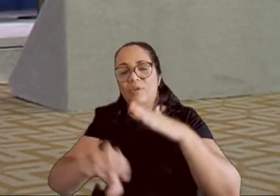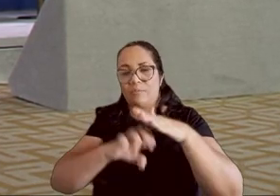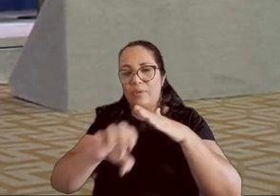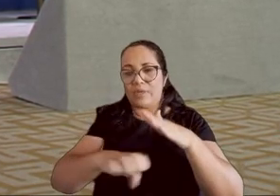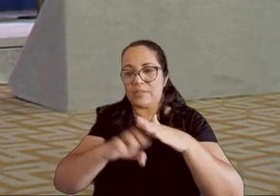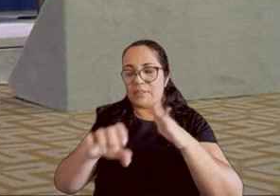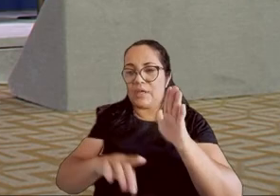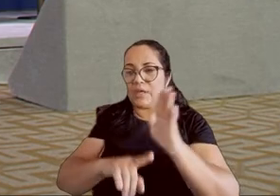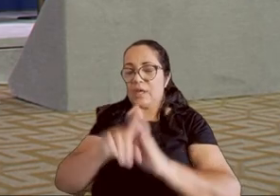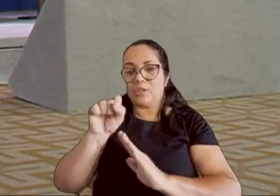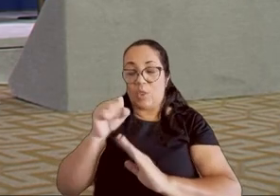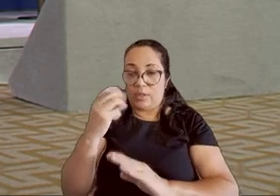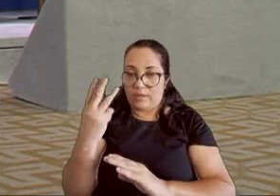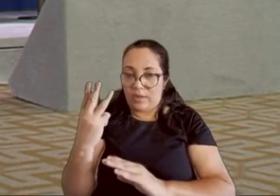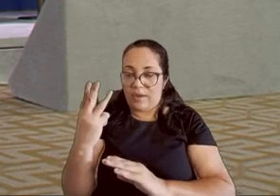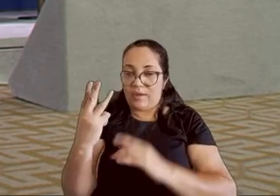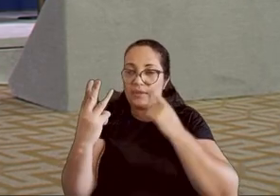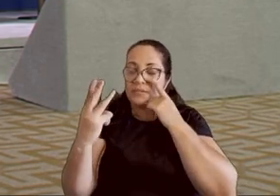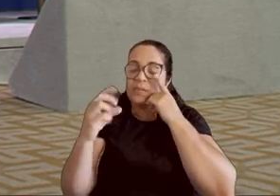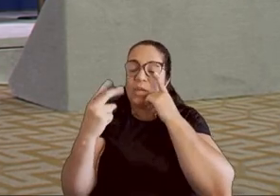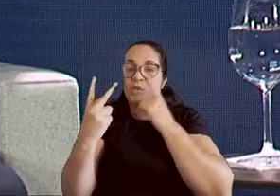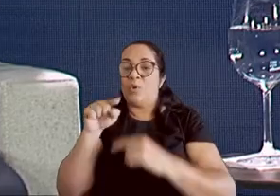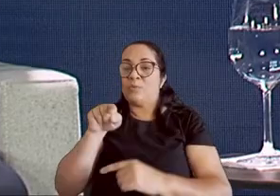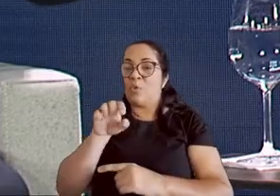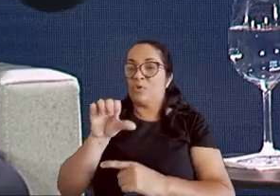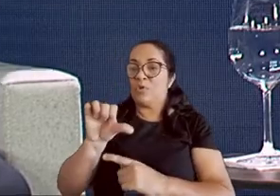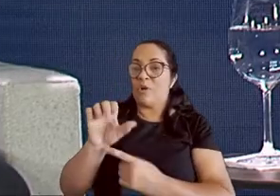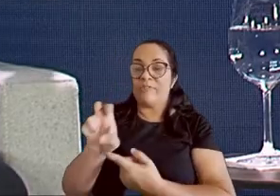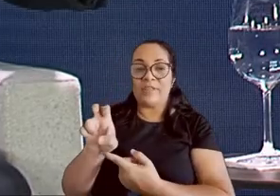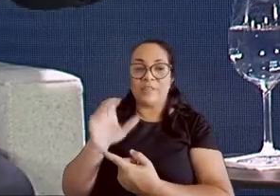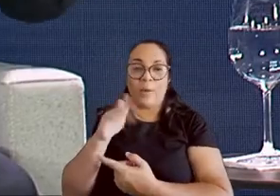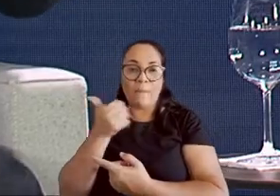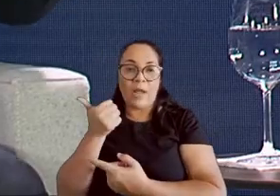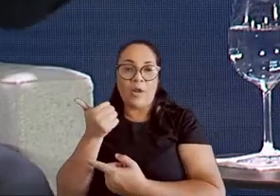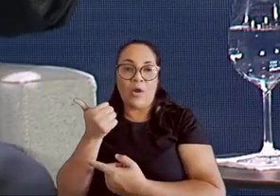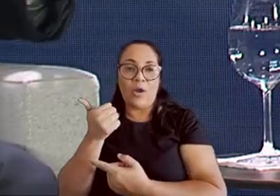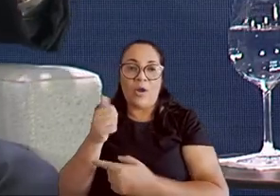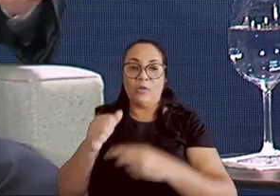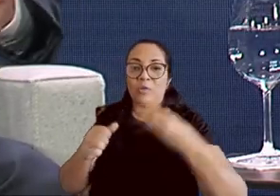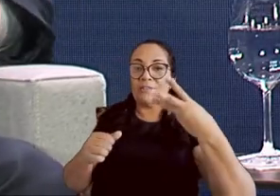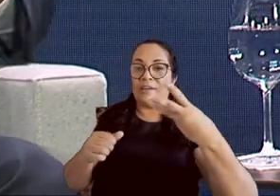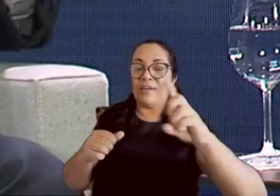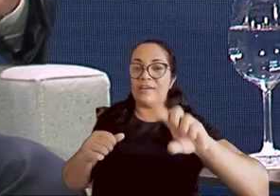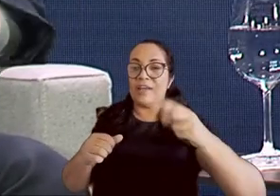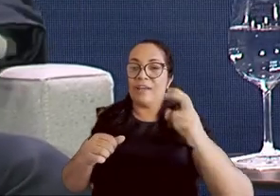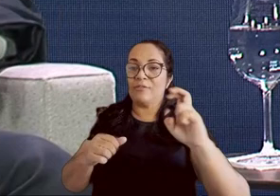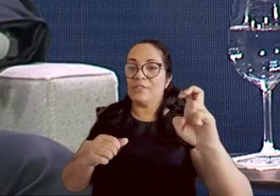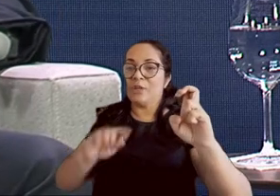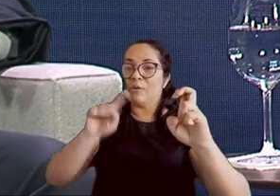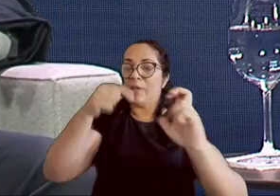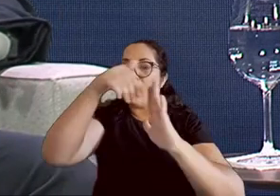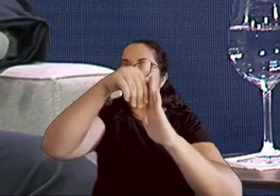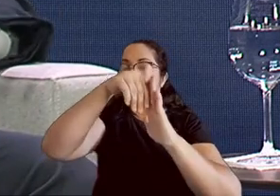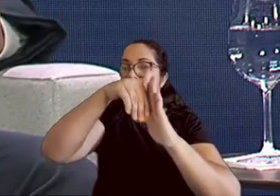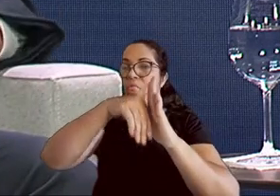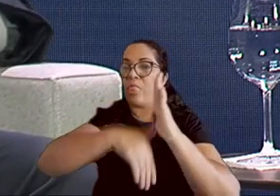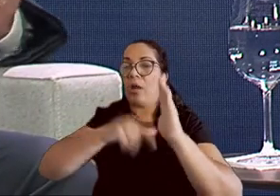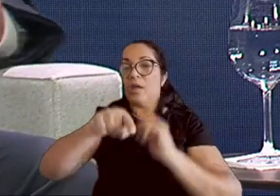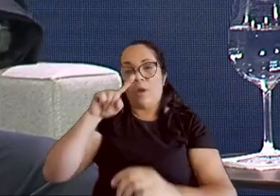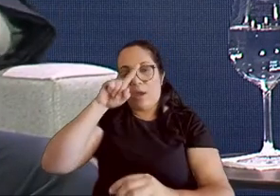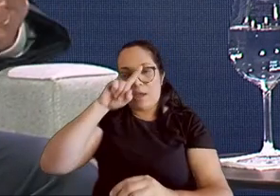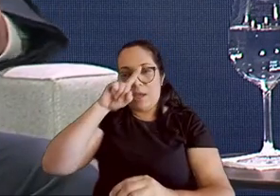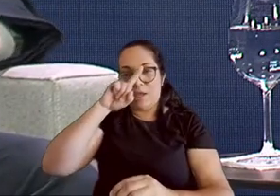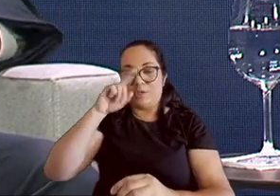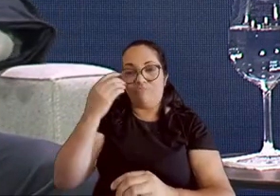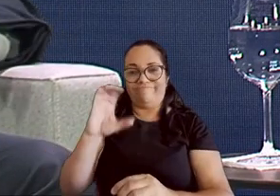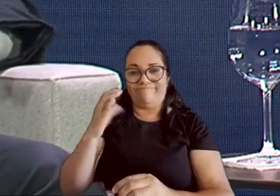fique aquele 2.95 do que três zero cinco você ganha o fi é mesmo o risco de crédito né então acho que é algo que o